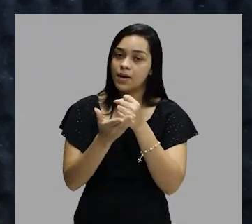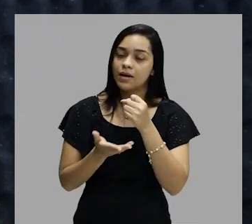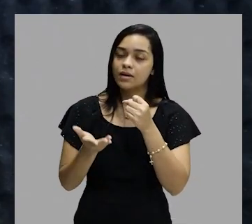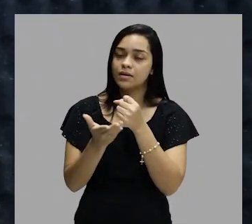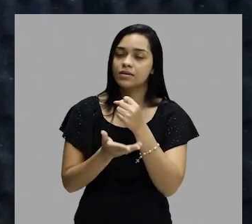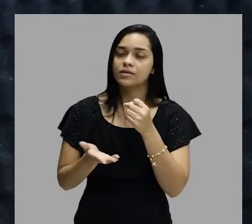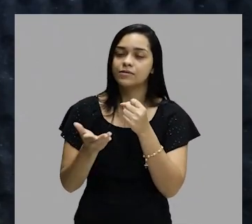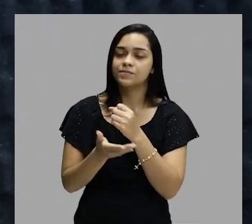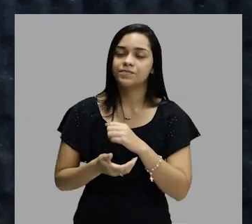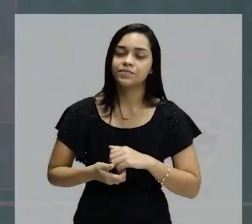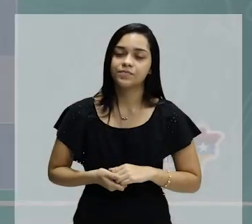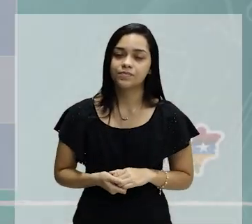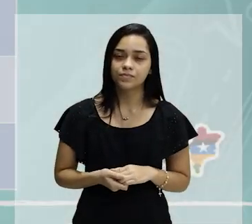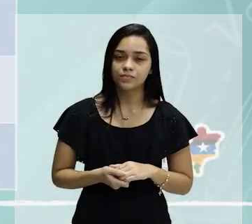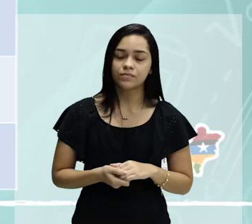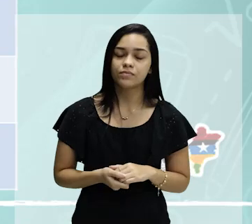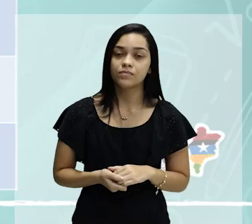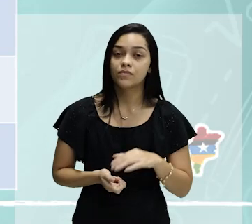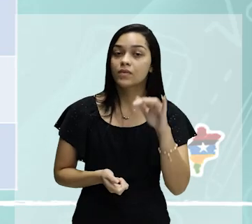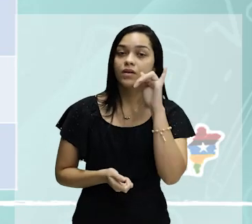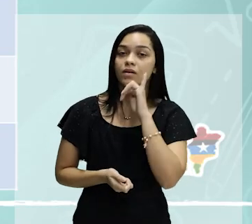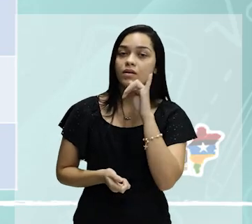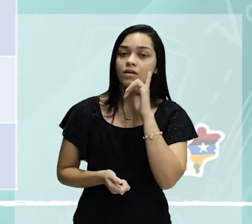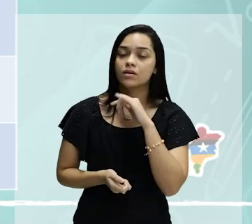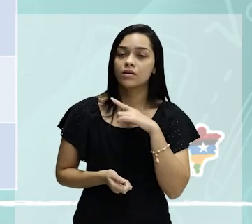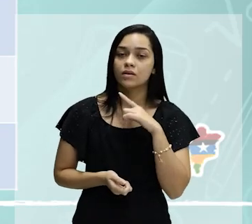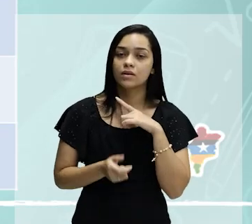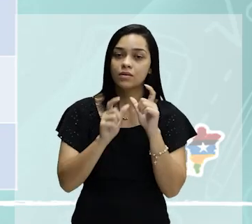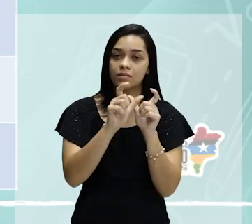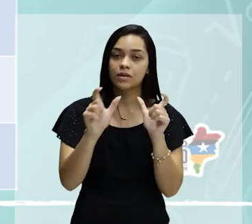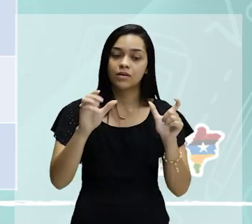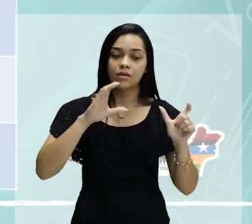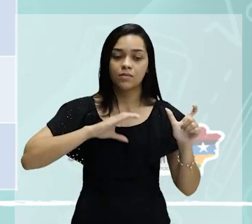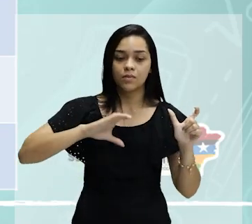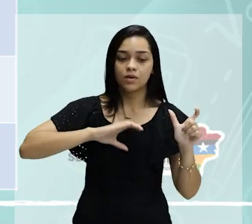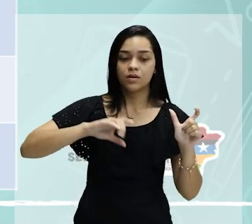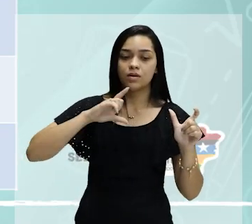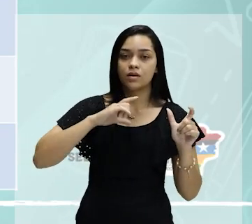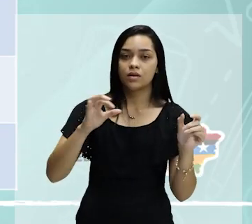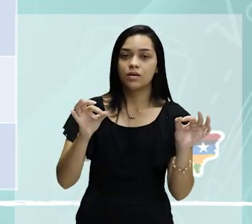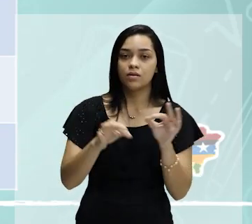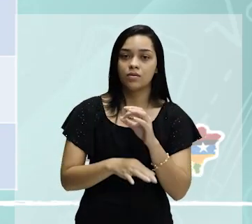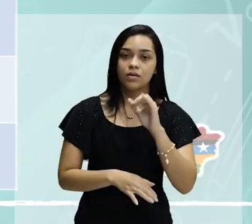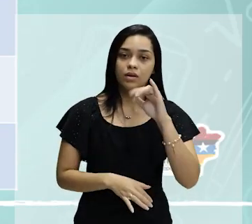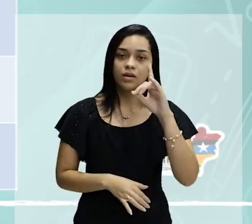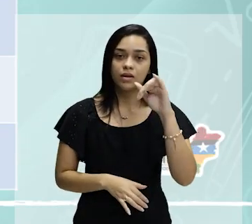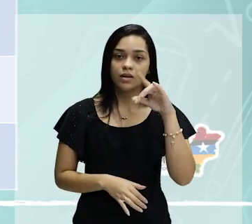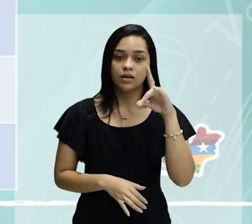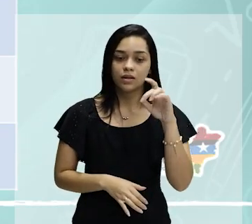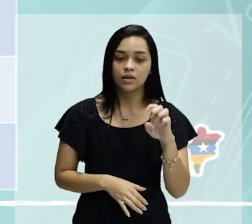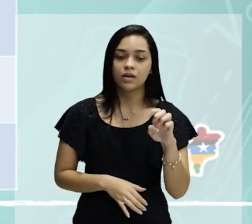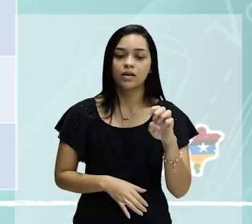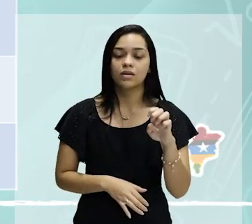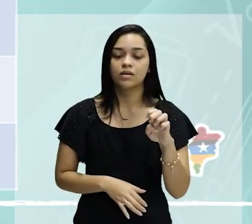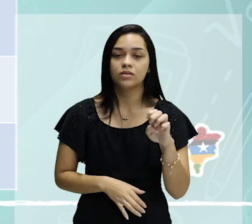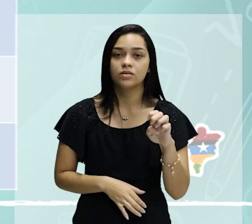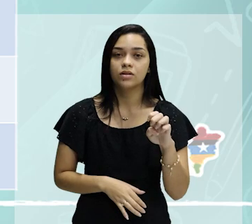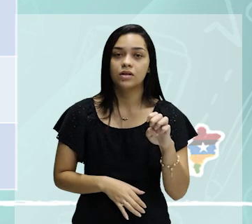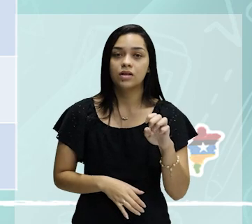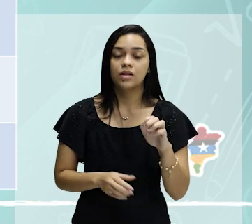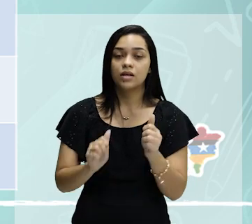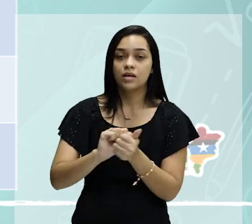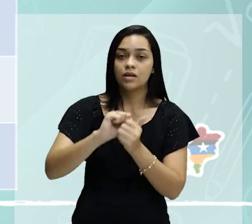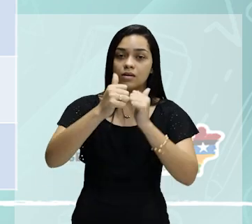da origem latina. Então, por exemplo, para palavras em português que terminam com idade, em inglês